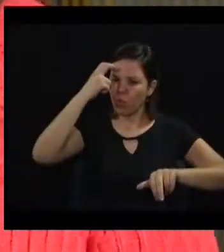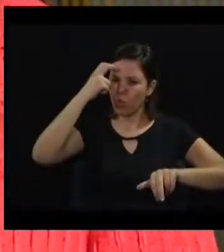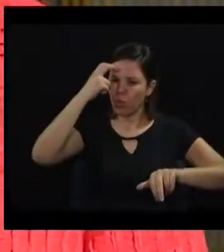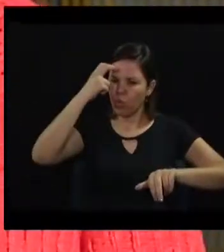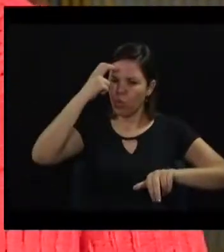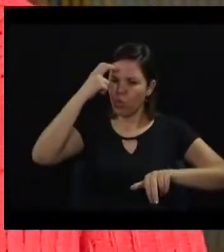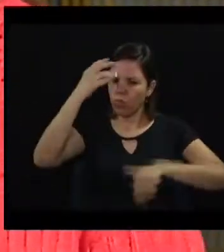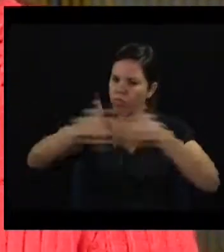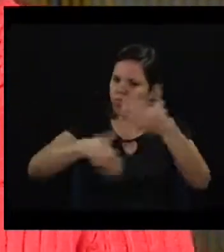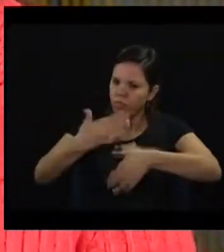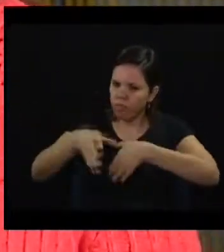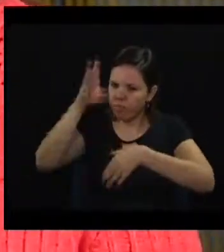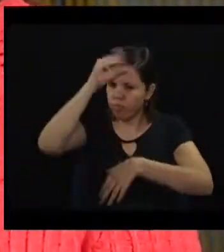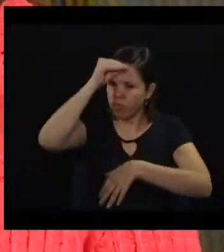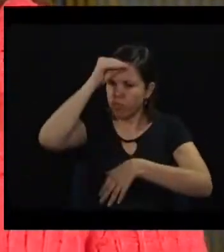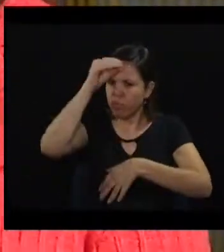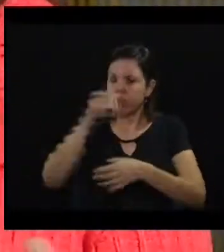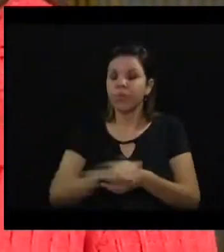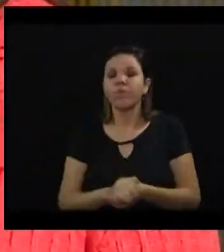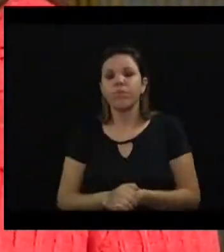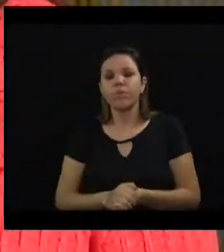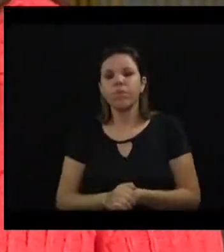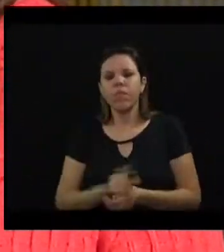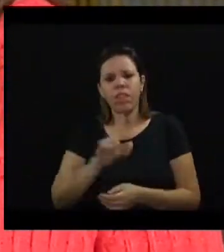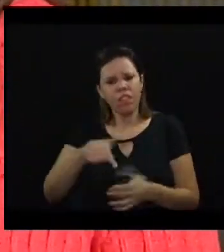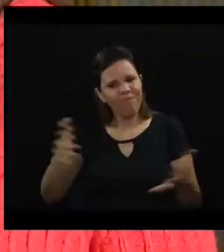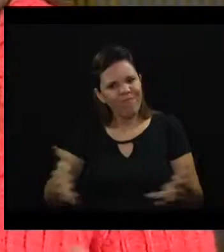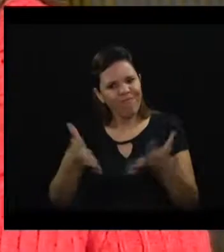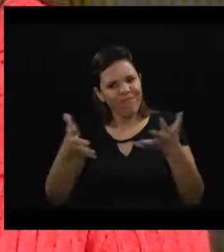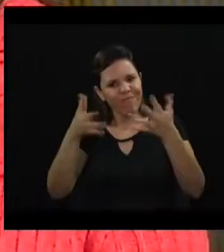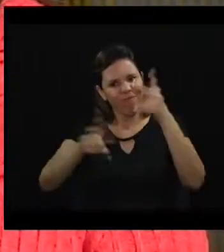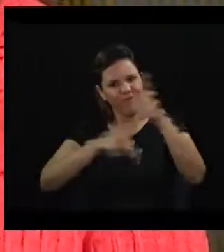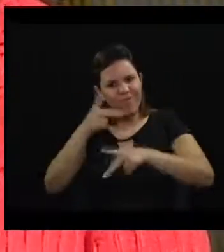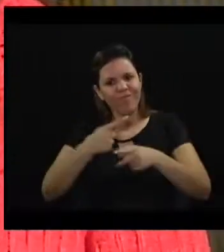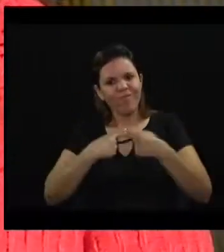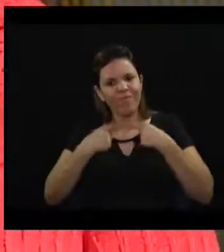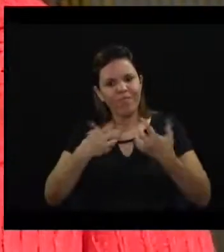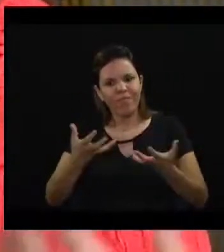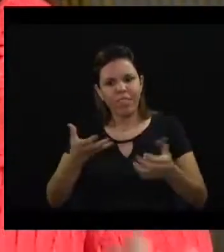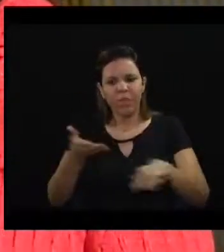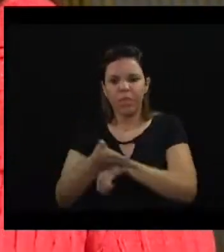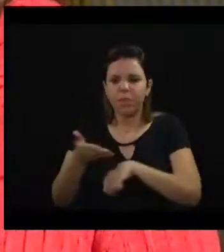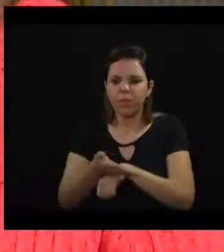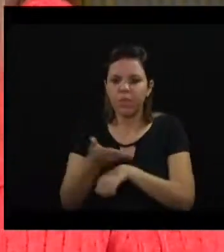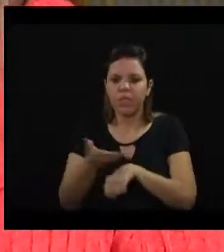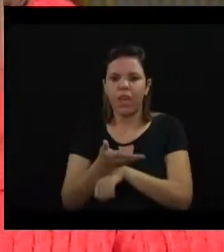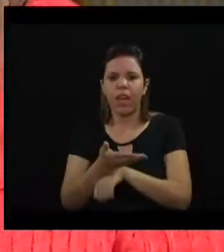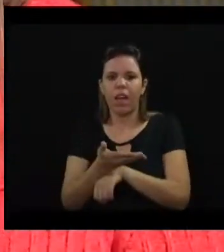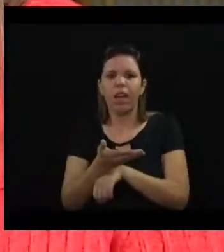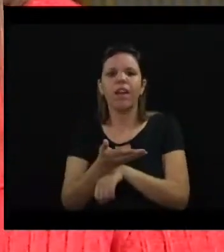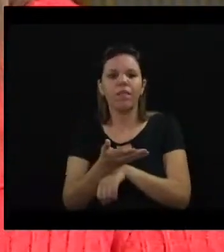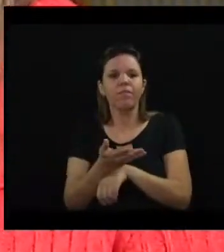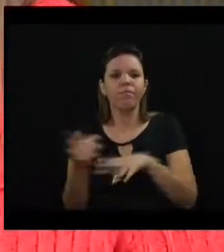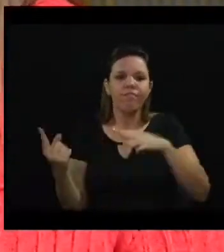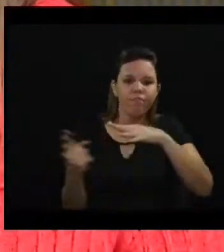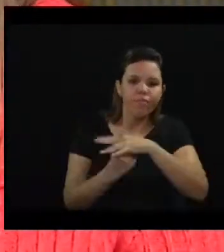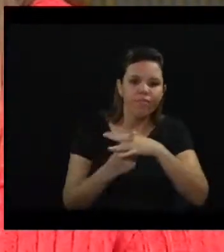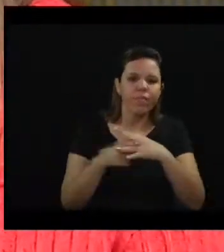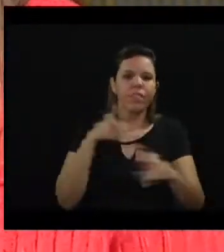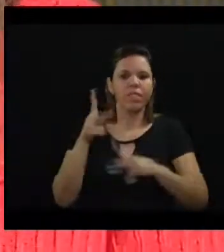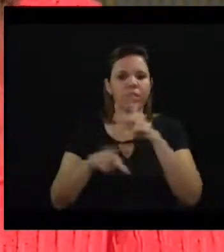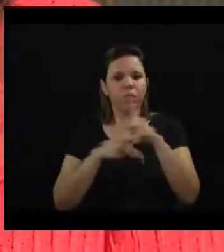então. E eu vejo que motiva, né, eles a participarem, a integrar com outras pessoas, né?